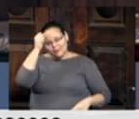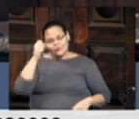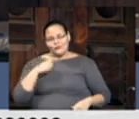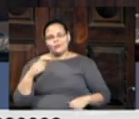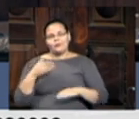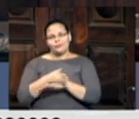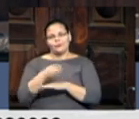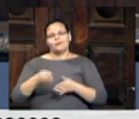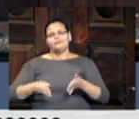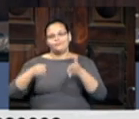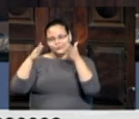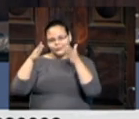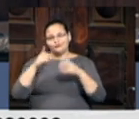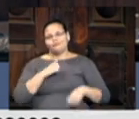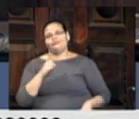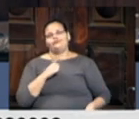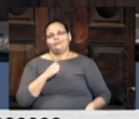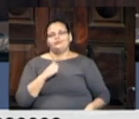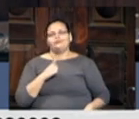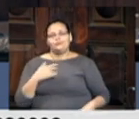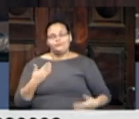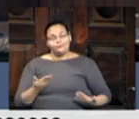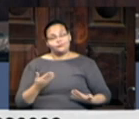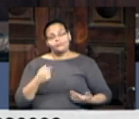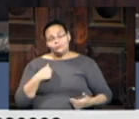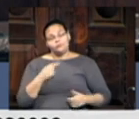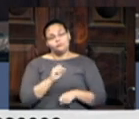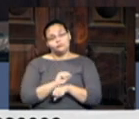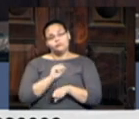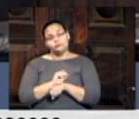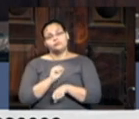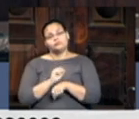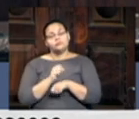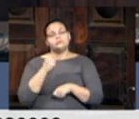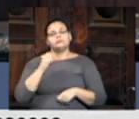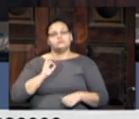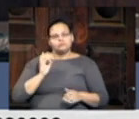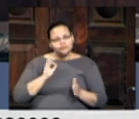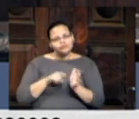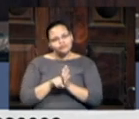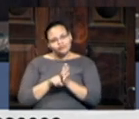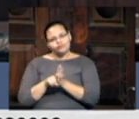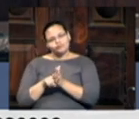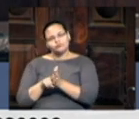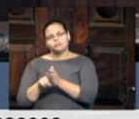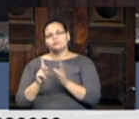prédio, às instalações. E a gente espera que essa investigação continue.